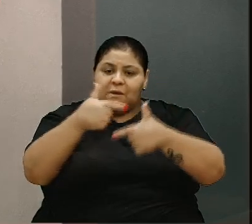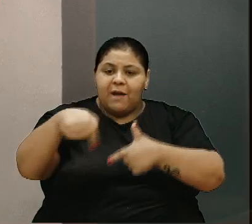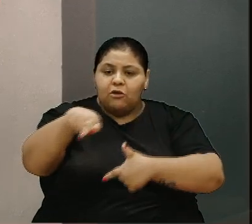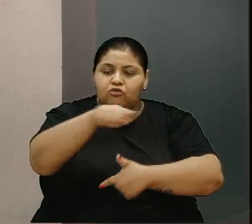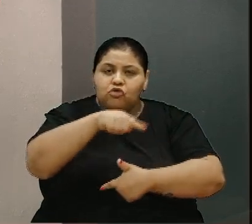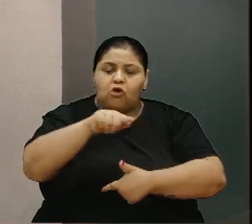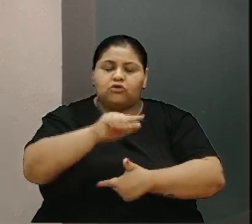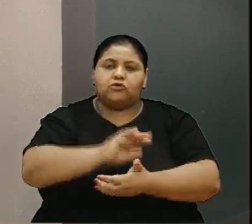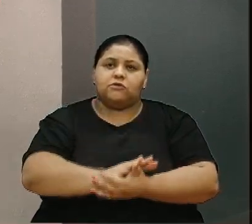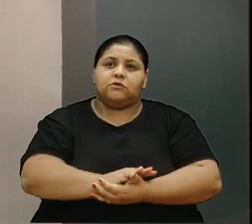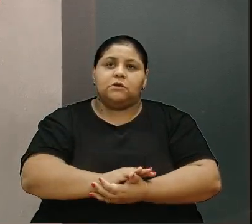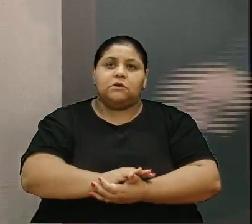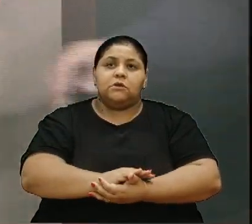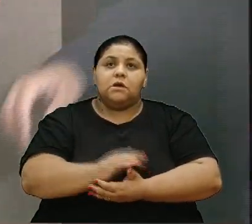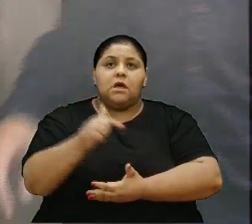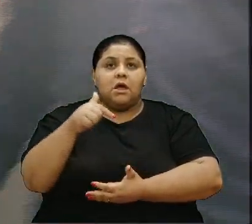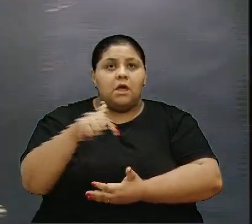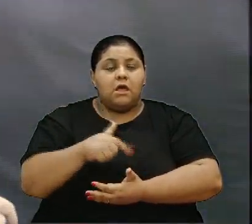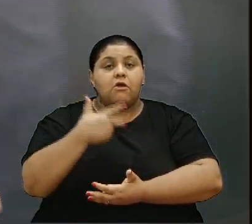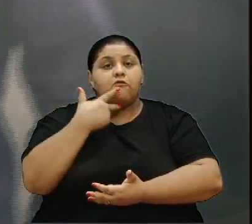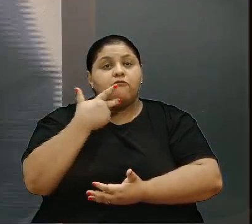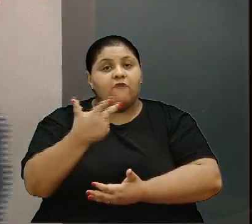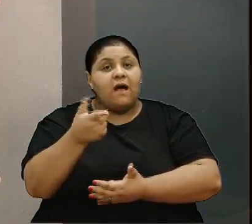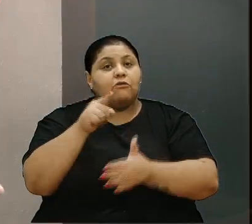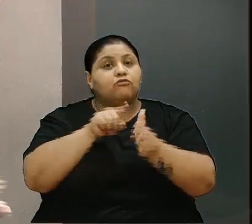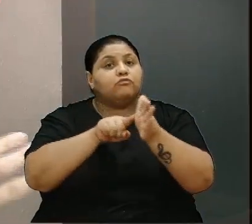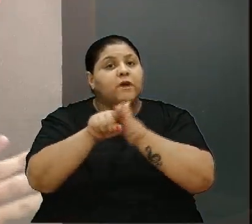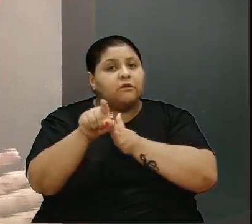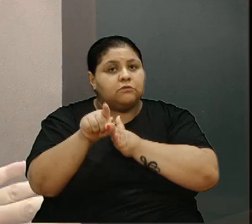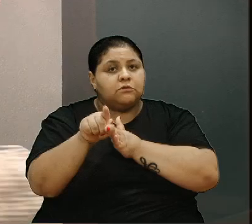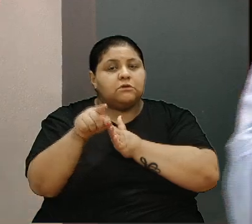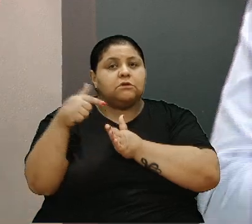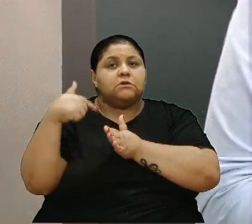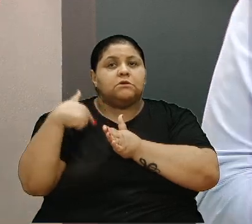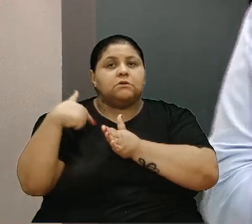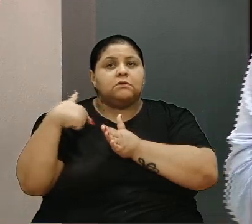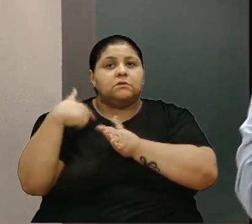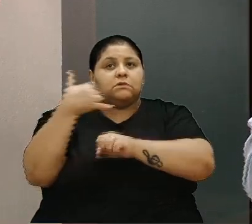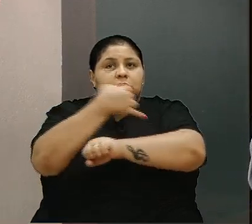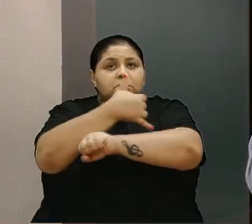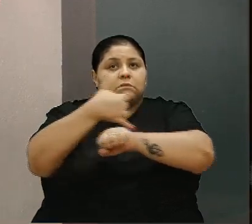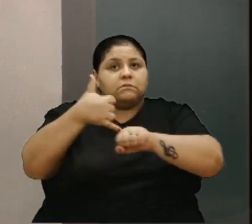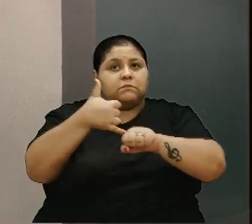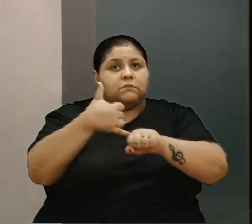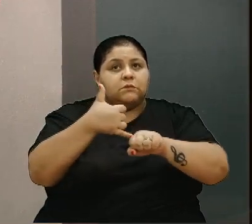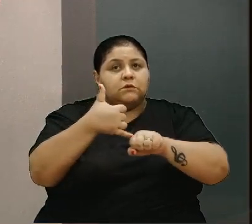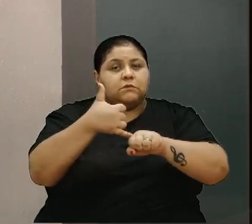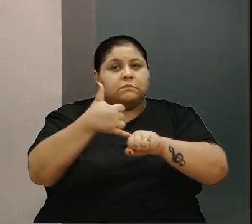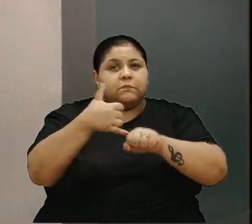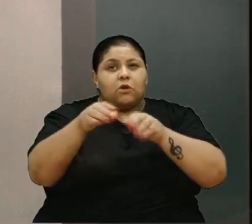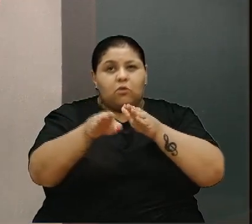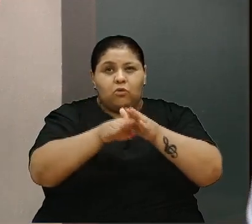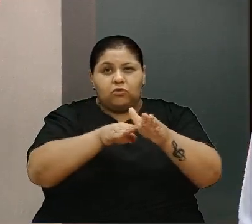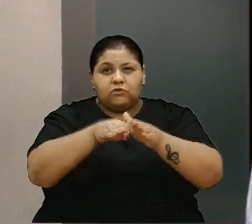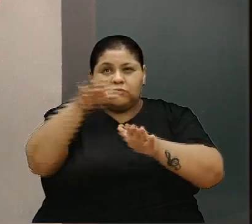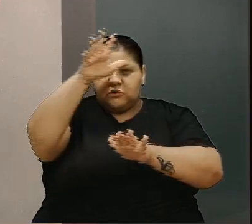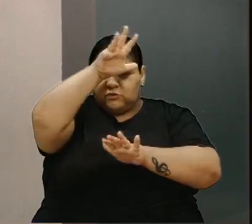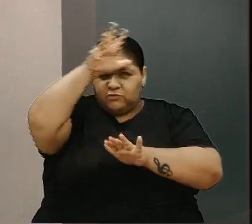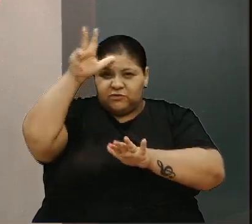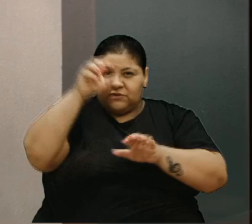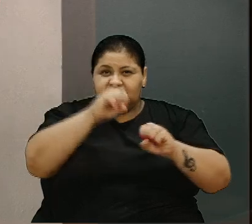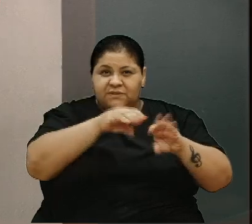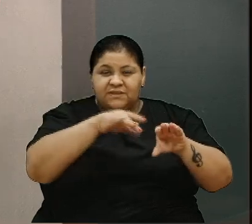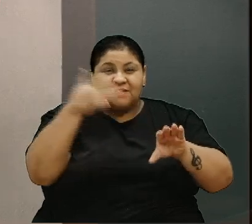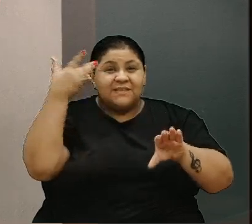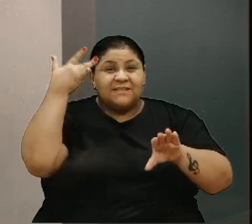Porque eu volto a fazer essa pergunta. Eu passei pelo Conselho Municipal da Educação. Sabe o que se dissemina nos bairros, vereador